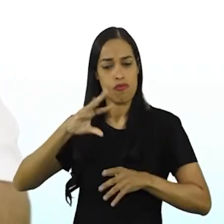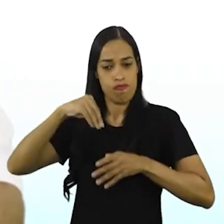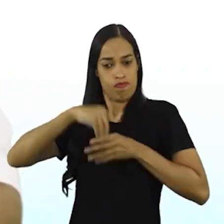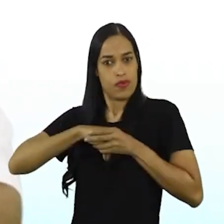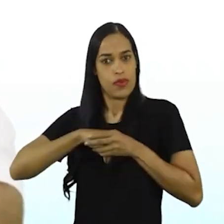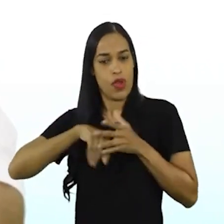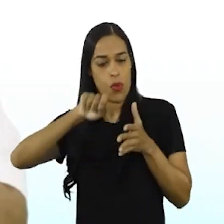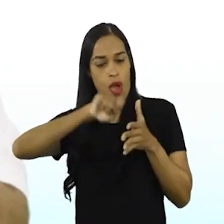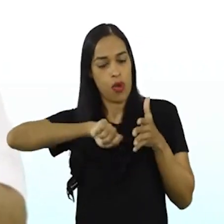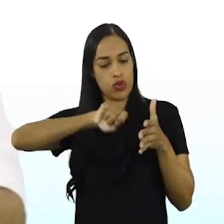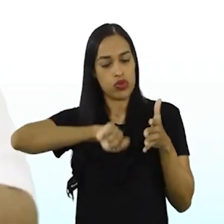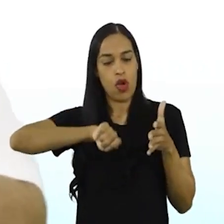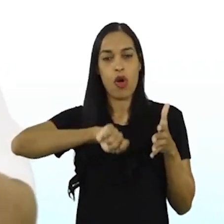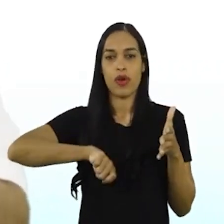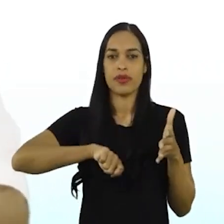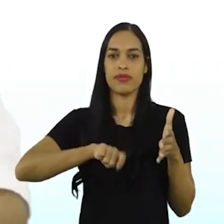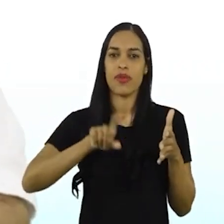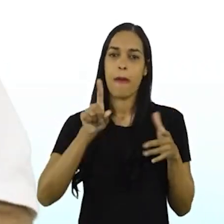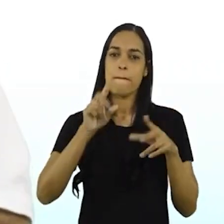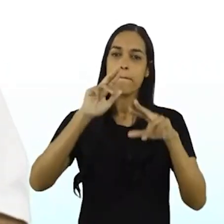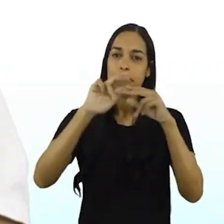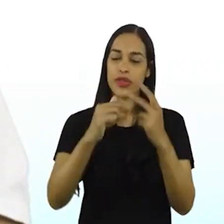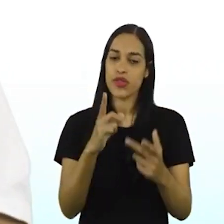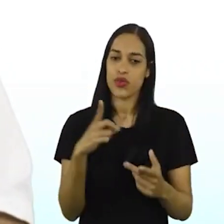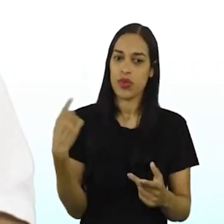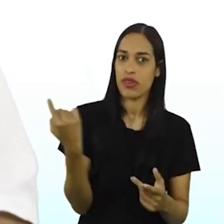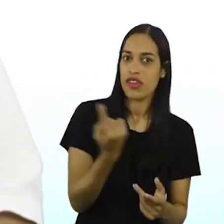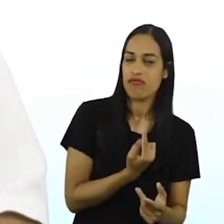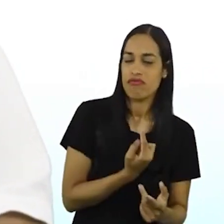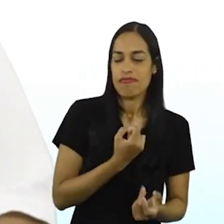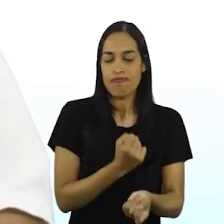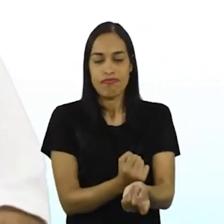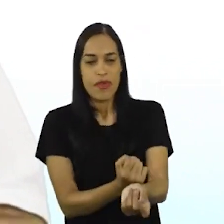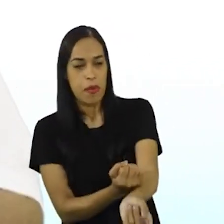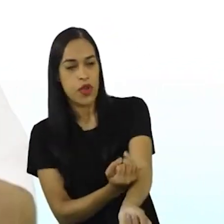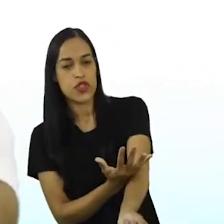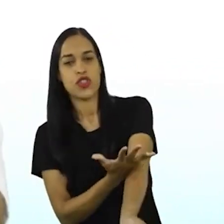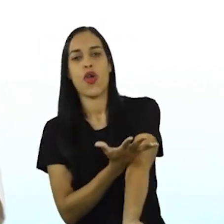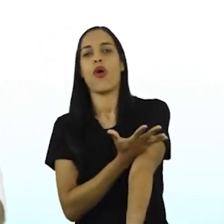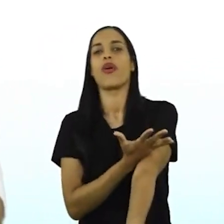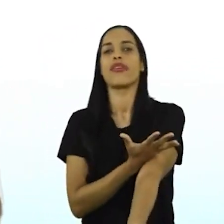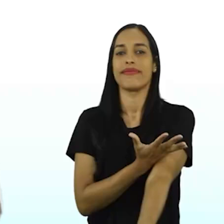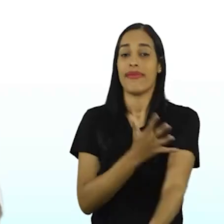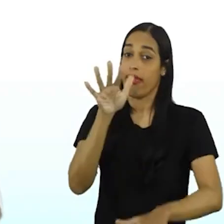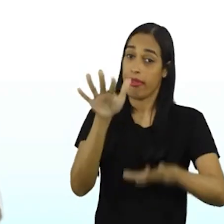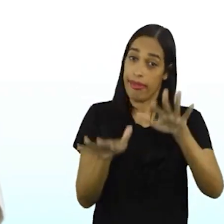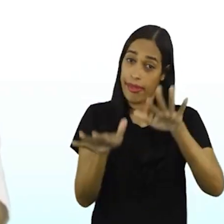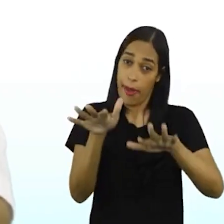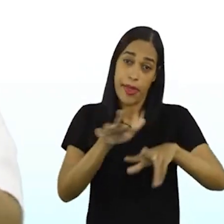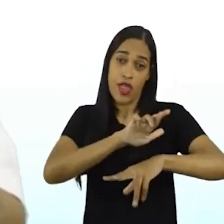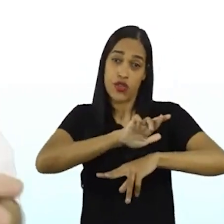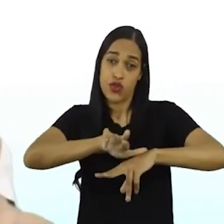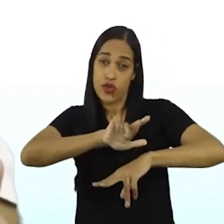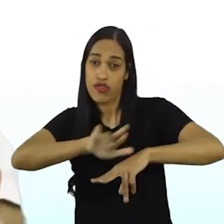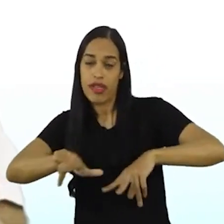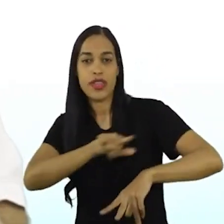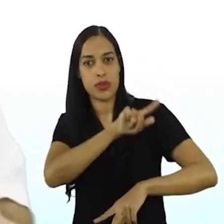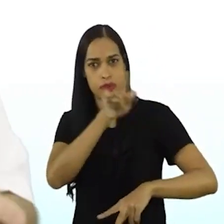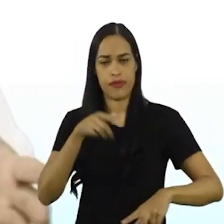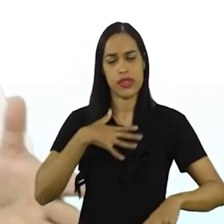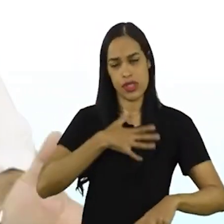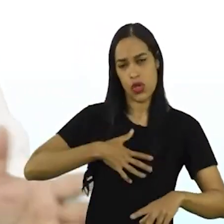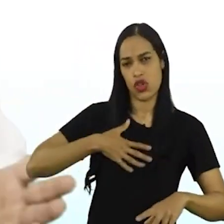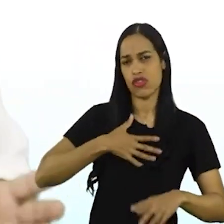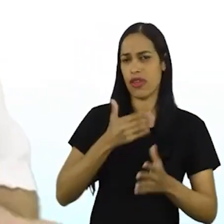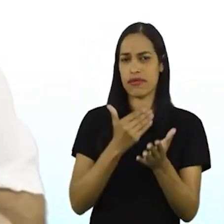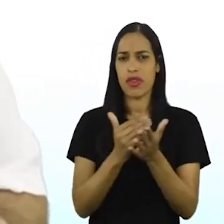isso que nós nos envolvemos com as composições musicais. Dependendo do gênero, se for do teu agrado, você